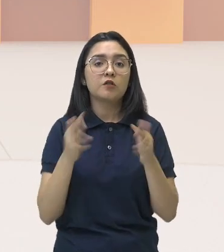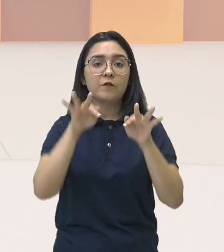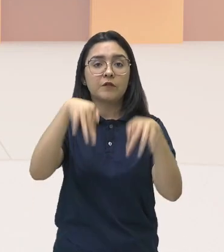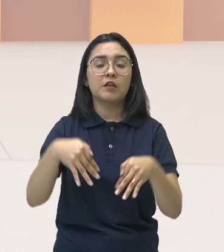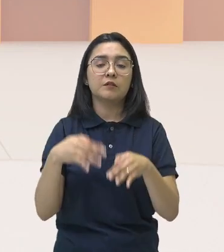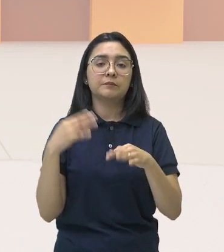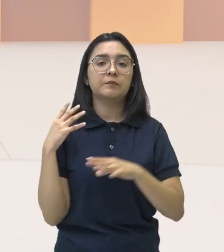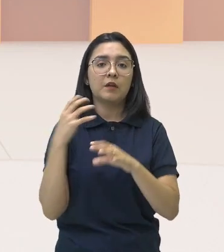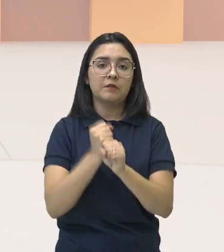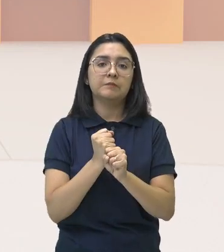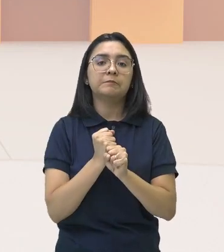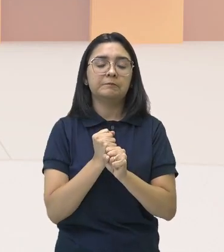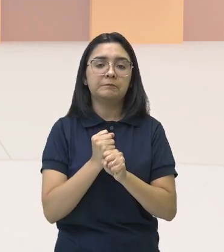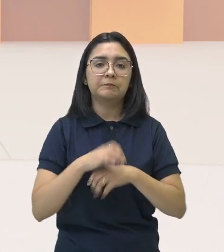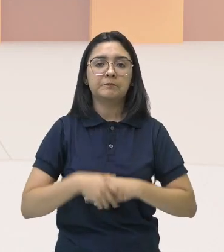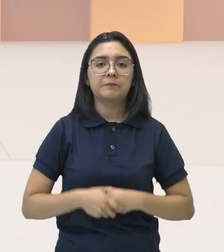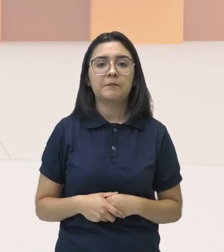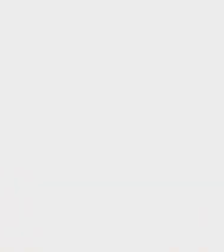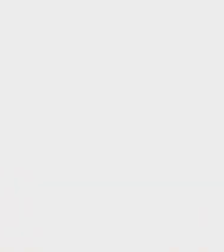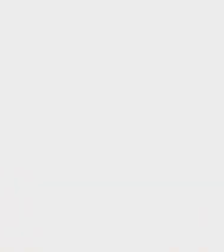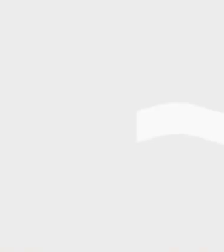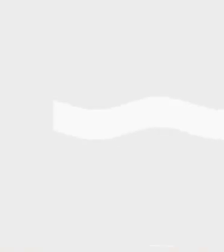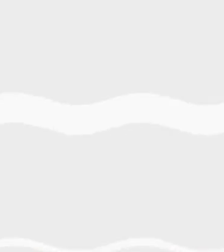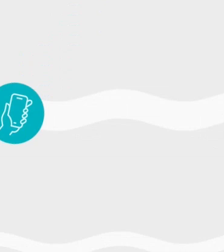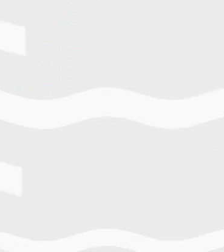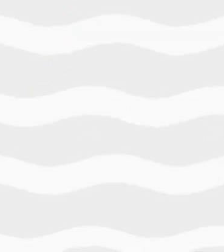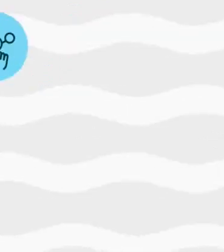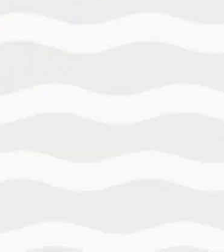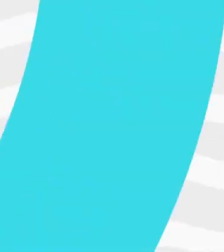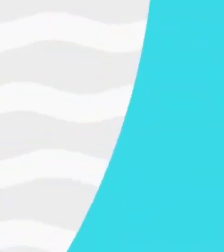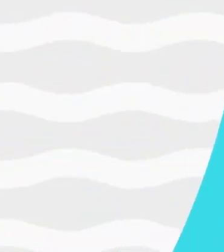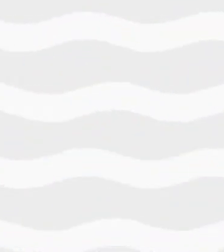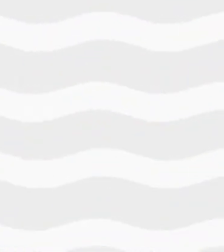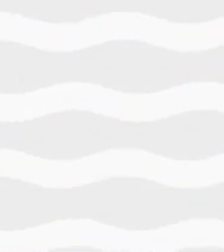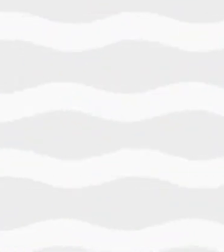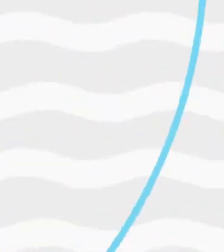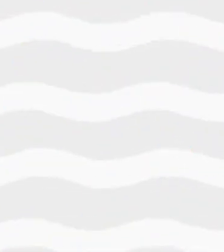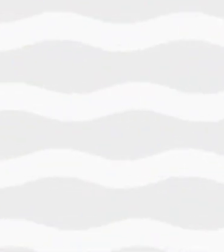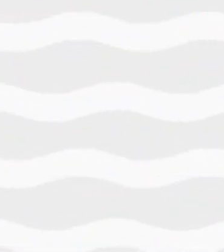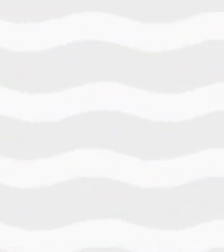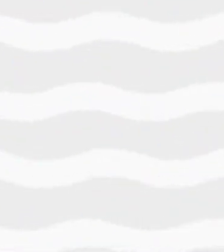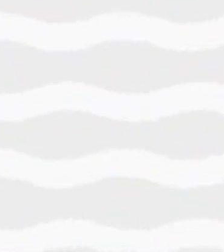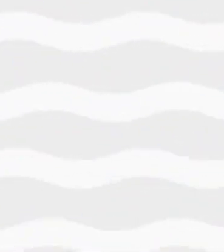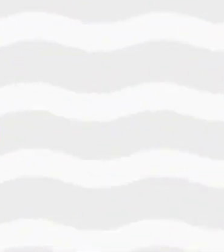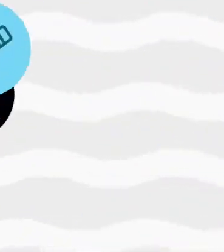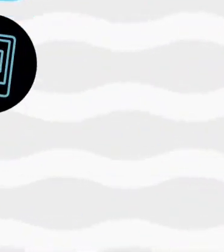finaliza o conteúdo desta aula de revisão.